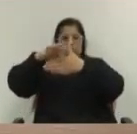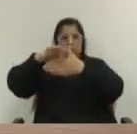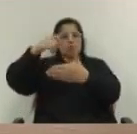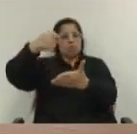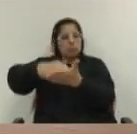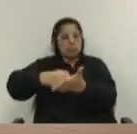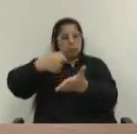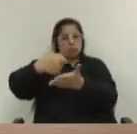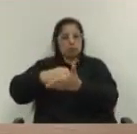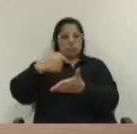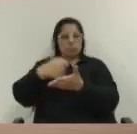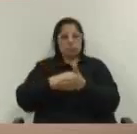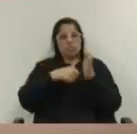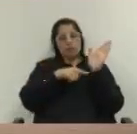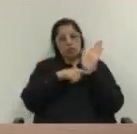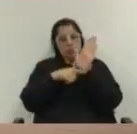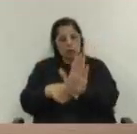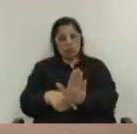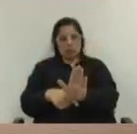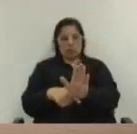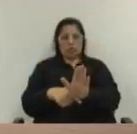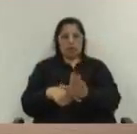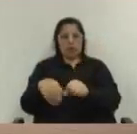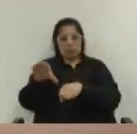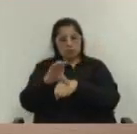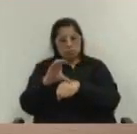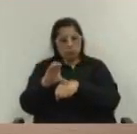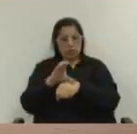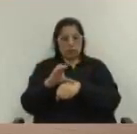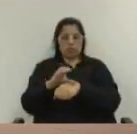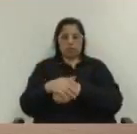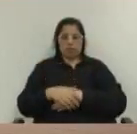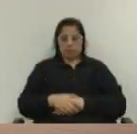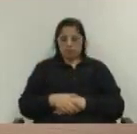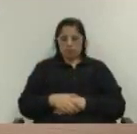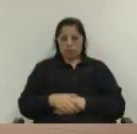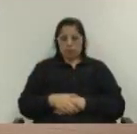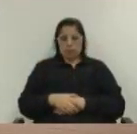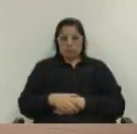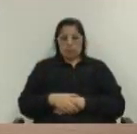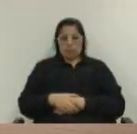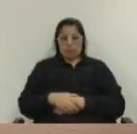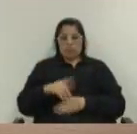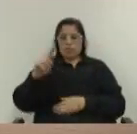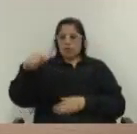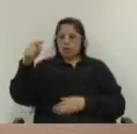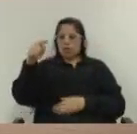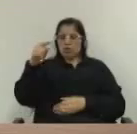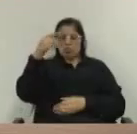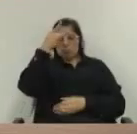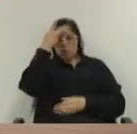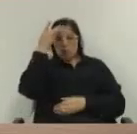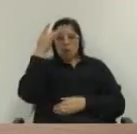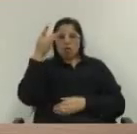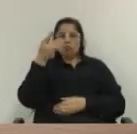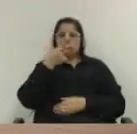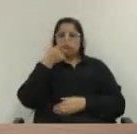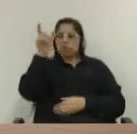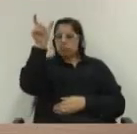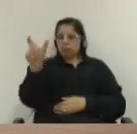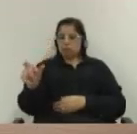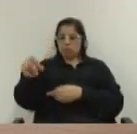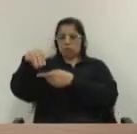pela causa constitucionalista. A proeza de combates lhe valeu o apelido de Maria Soldado. Sobre Maria